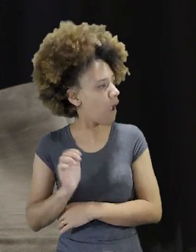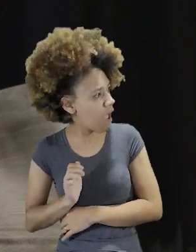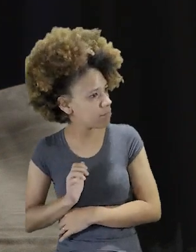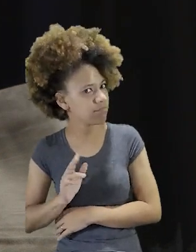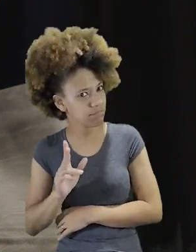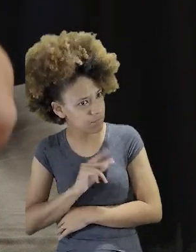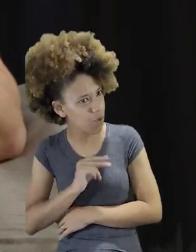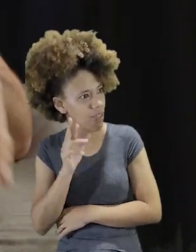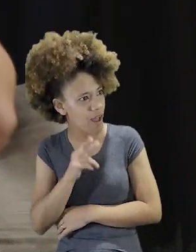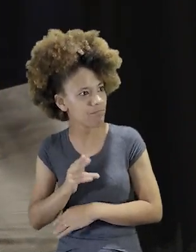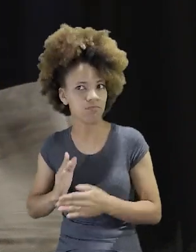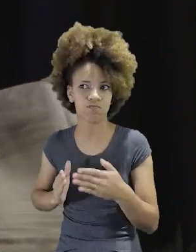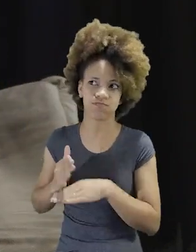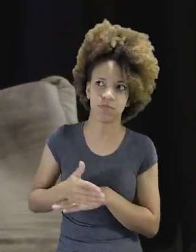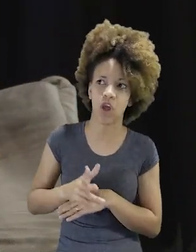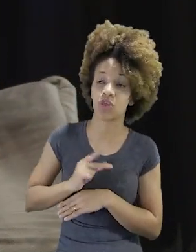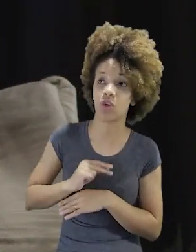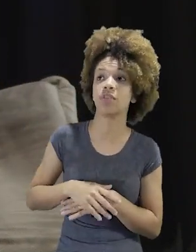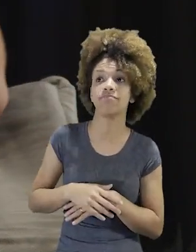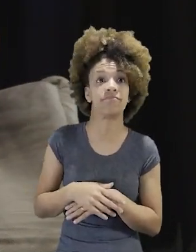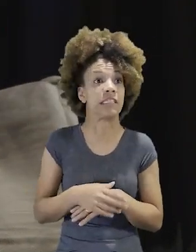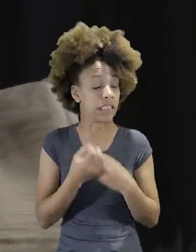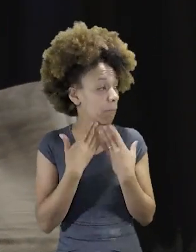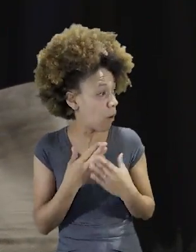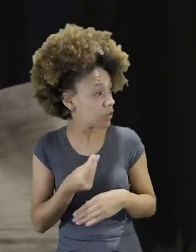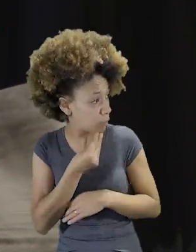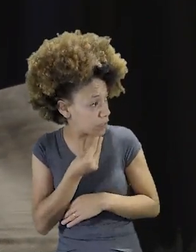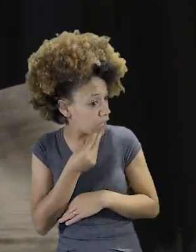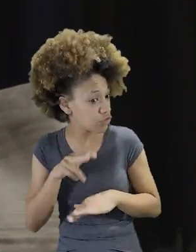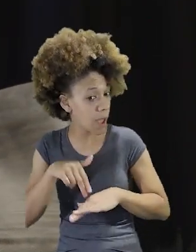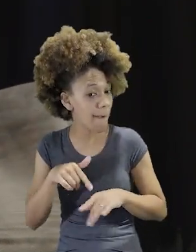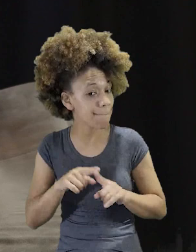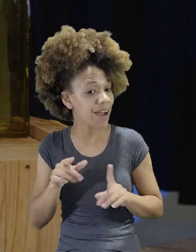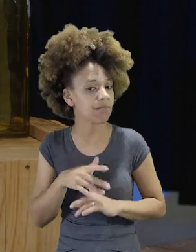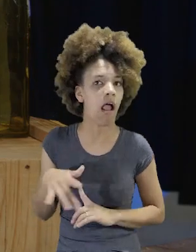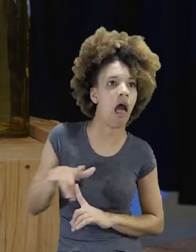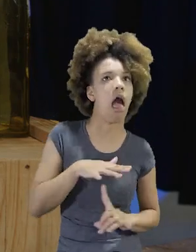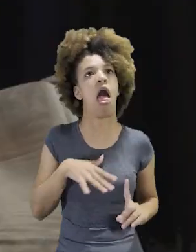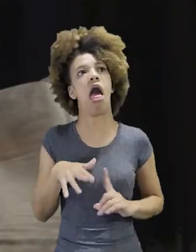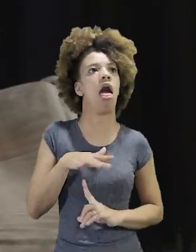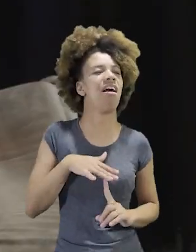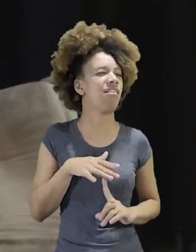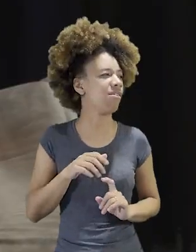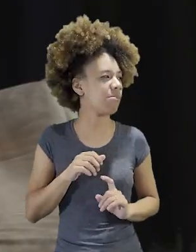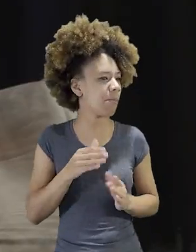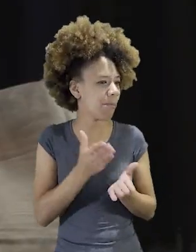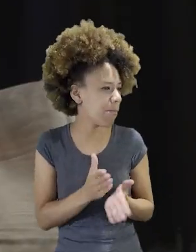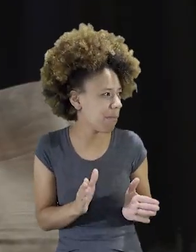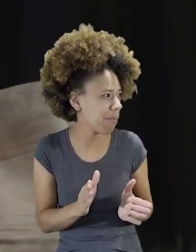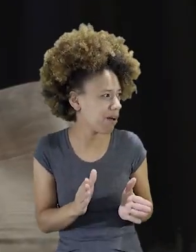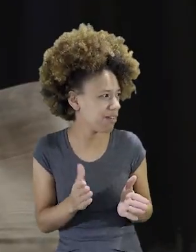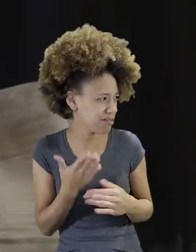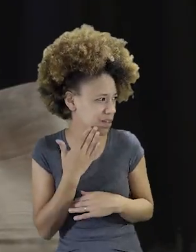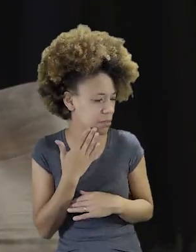periferia o gay Fala passamos no limite às vezes Ainda bem que teve esse cara falando só que quando tudo vira uma histeria o que